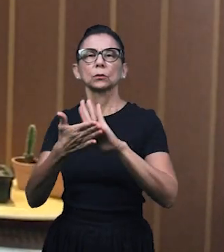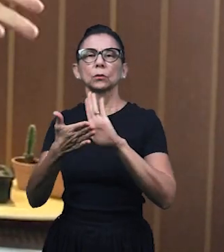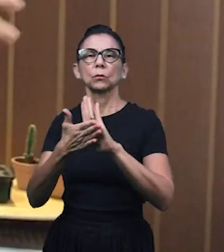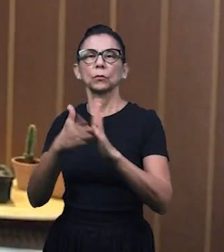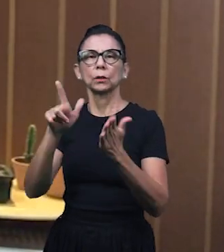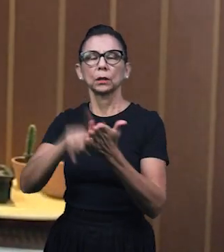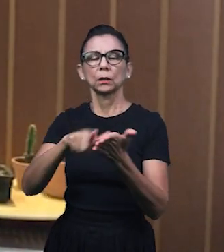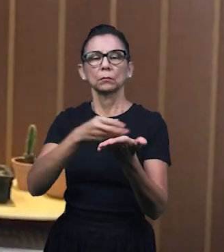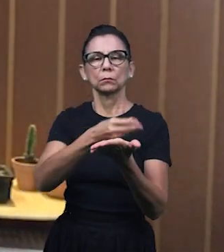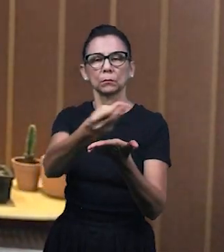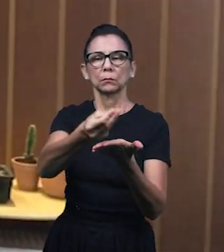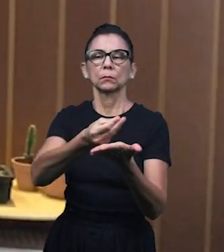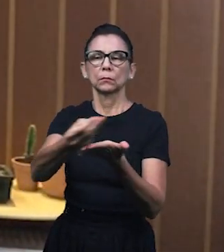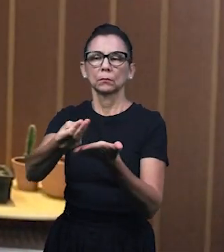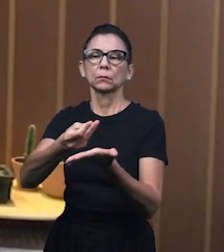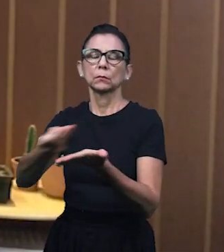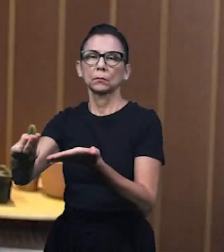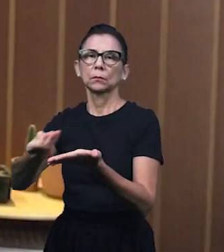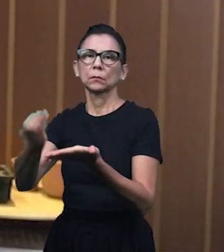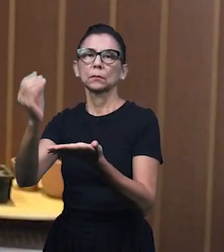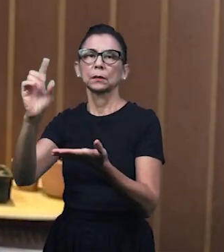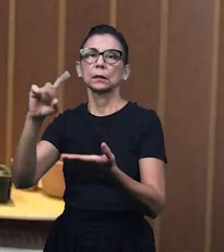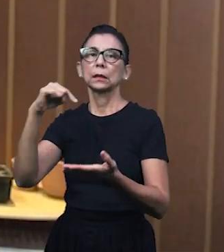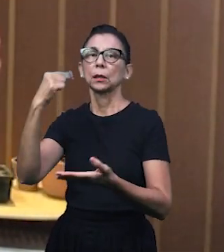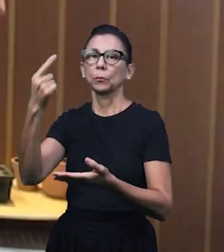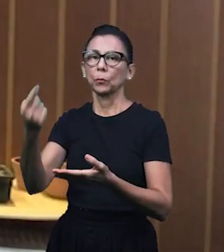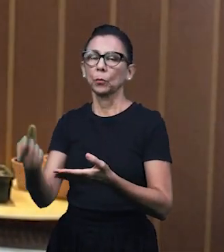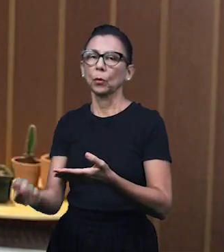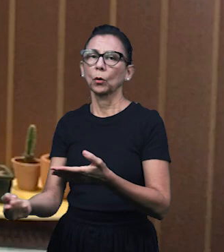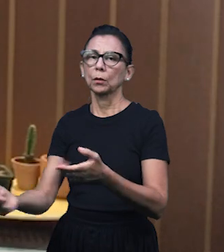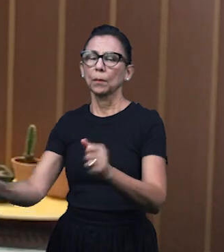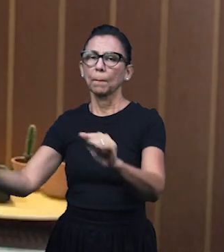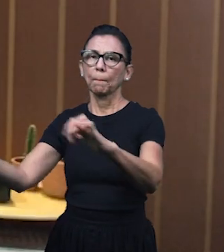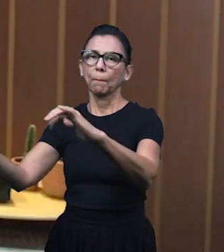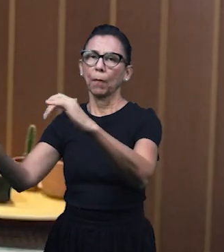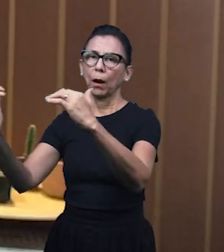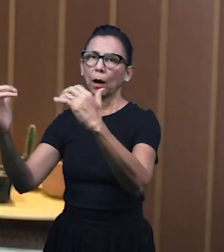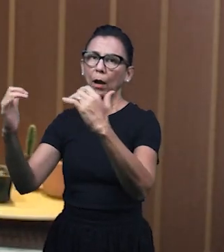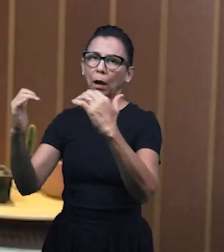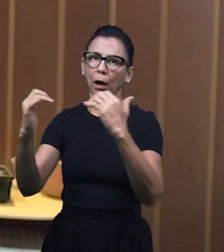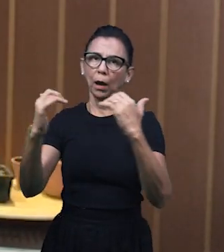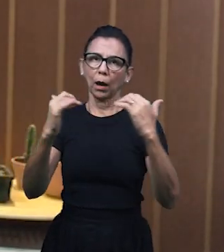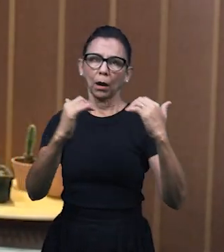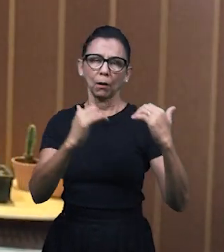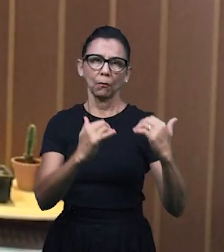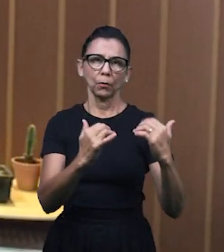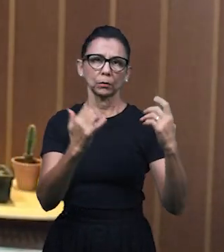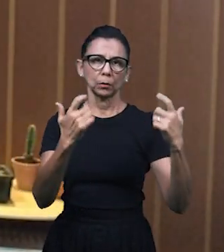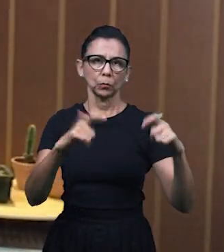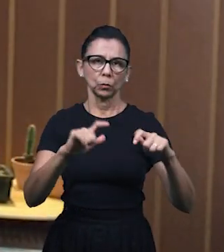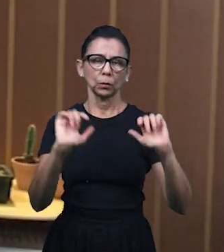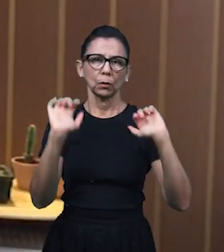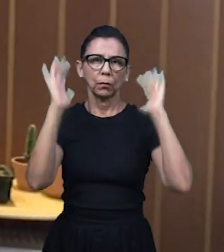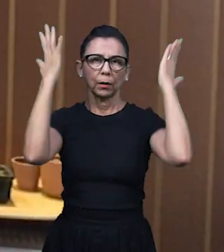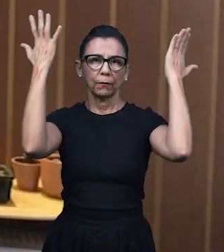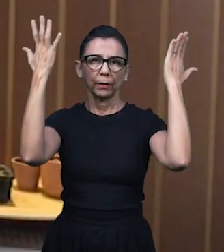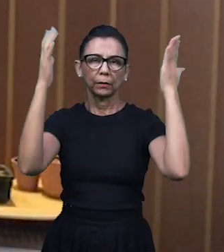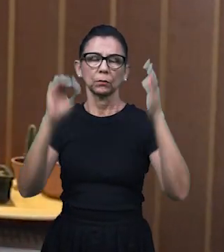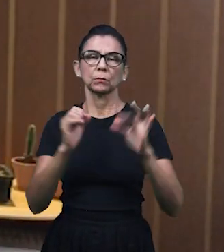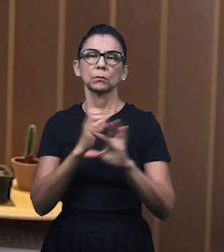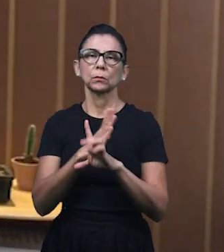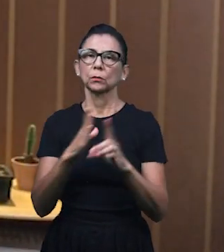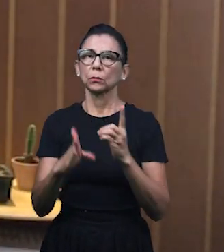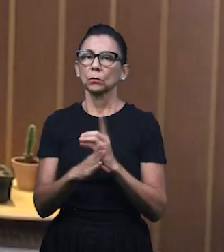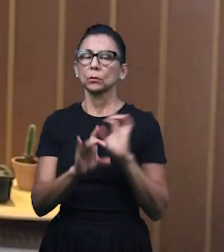entregando convite. Logo após esse momento, nós voltamos então ali para o evento, que o culto